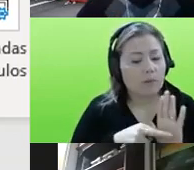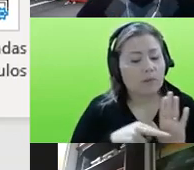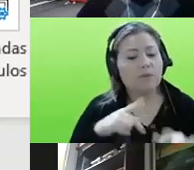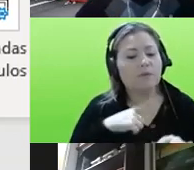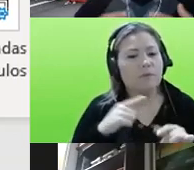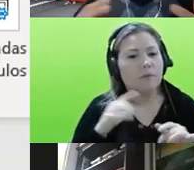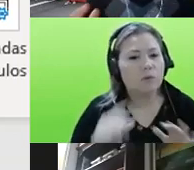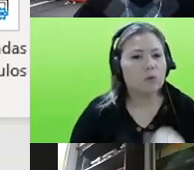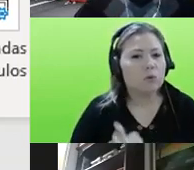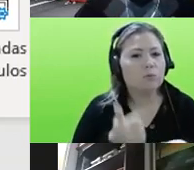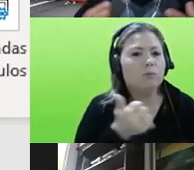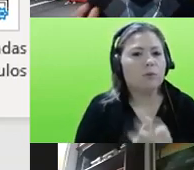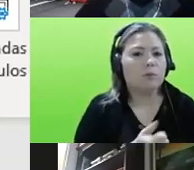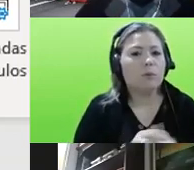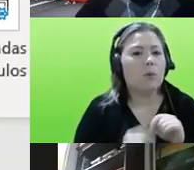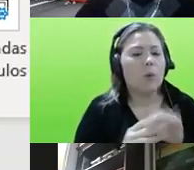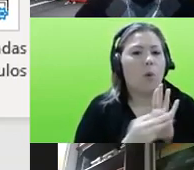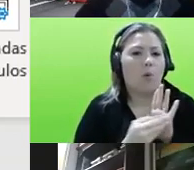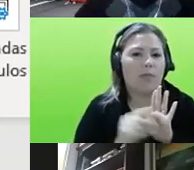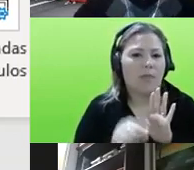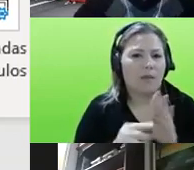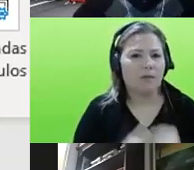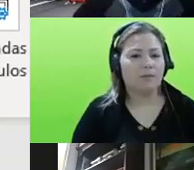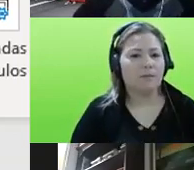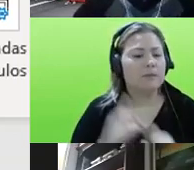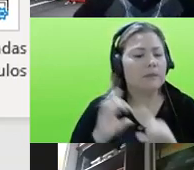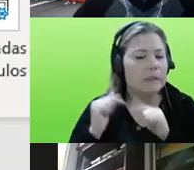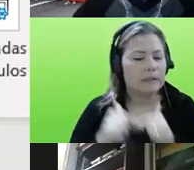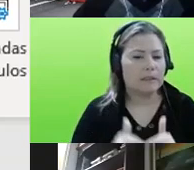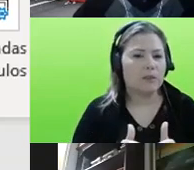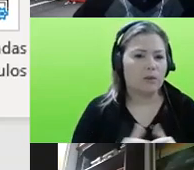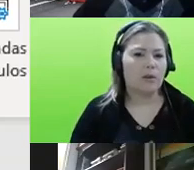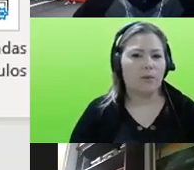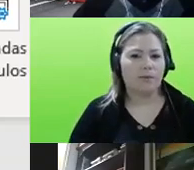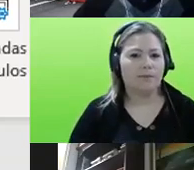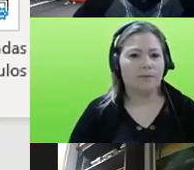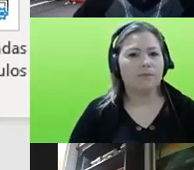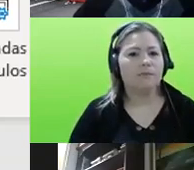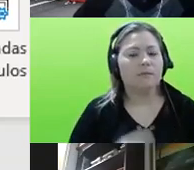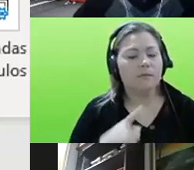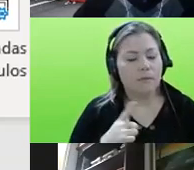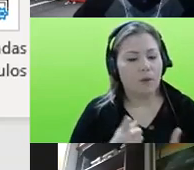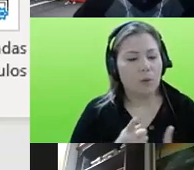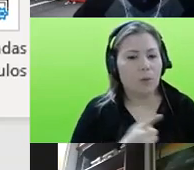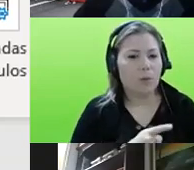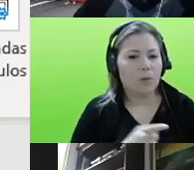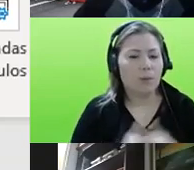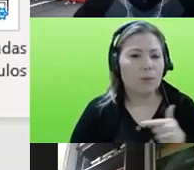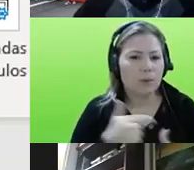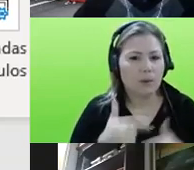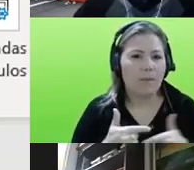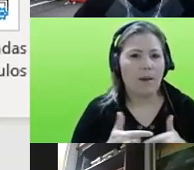substituição ao modelo tradicional que contrapunha o trabalho